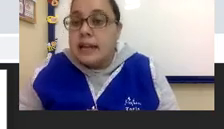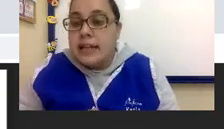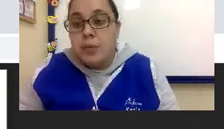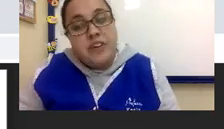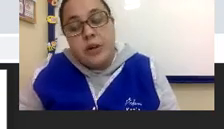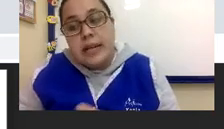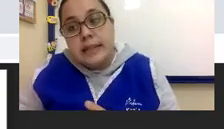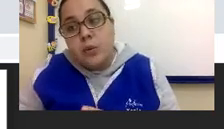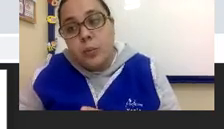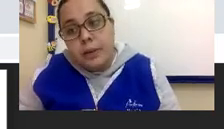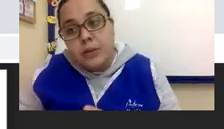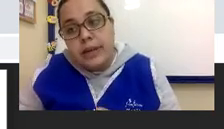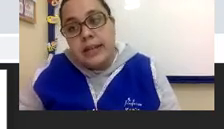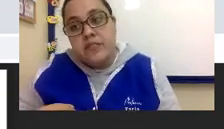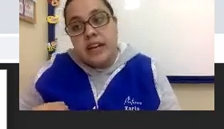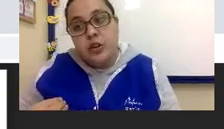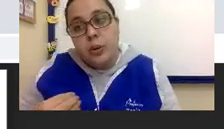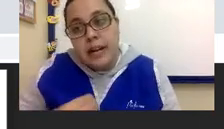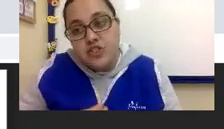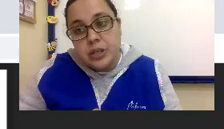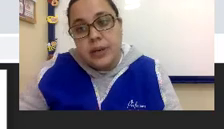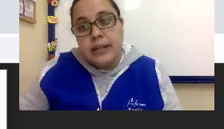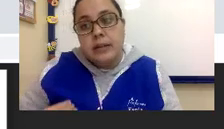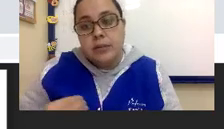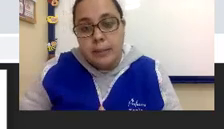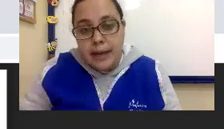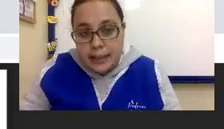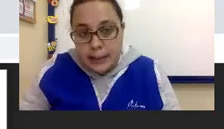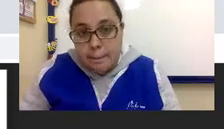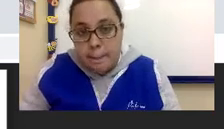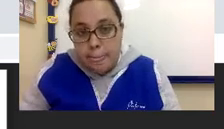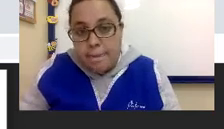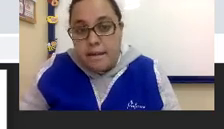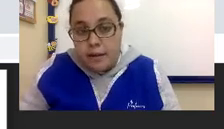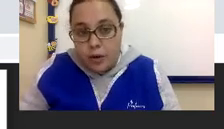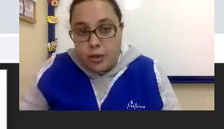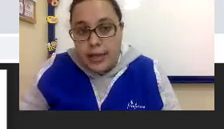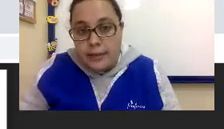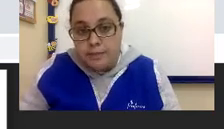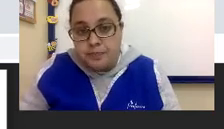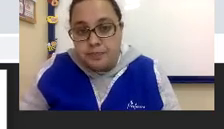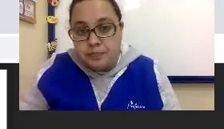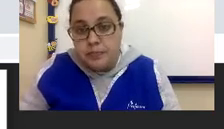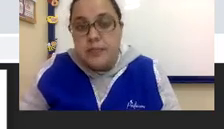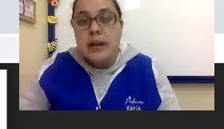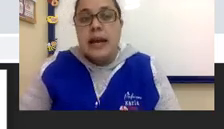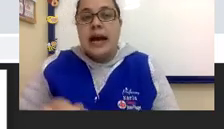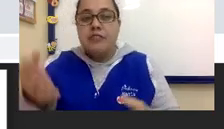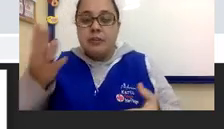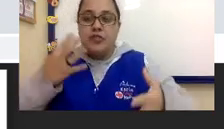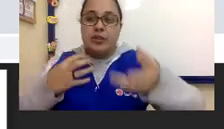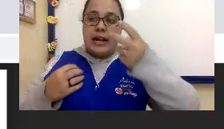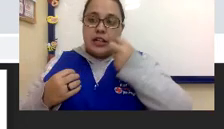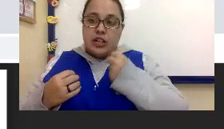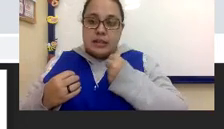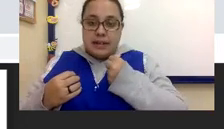E ele, que nem a Pro falou, ele é tão comprido que ele tem que ficar dobradinho aí dentro da barriga. Ok? Aí